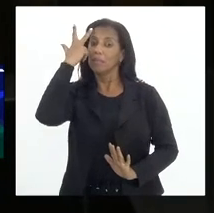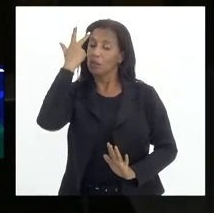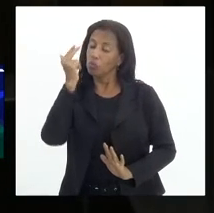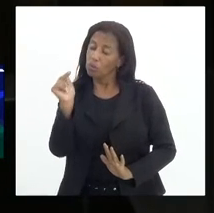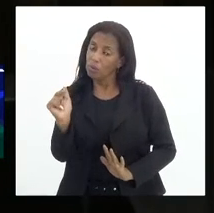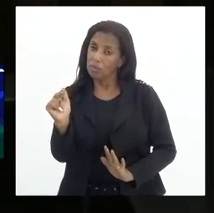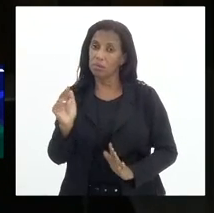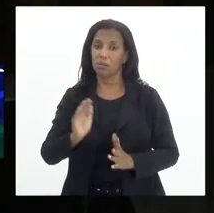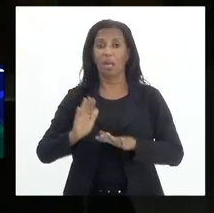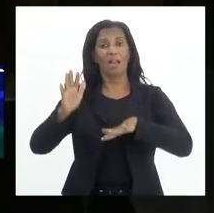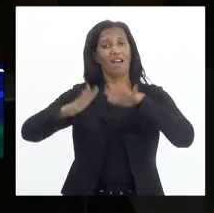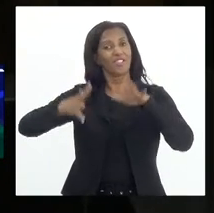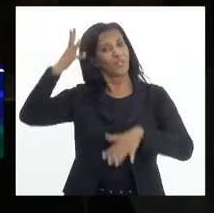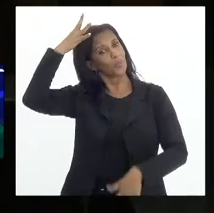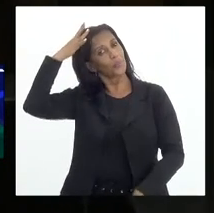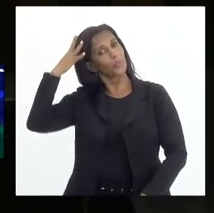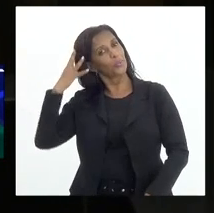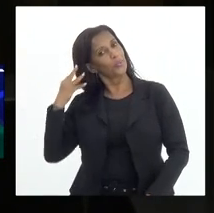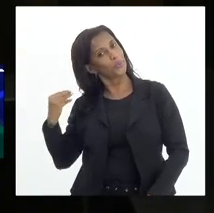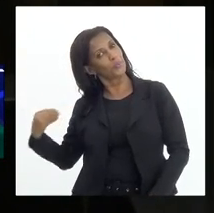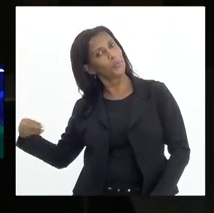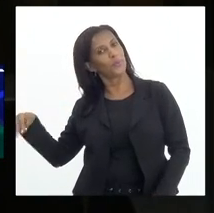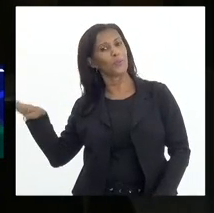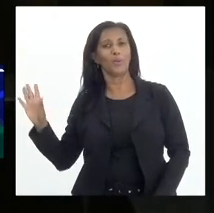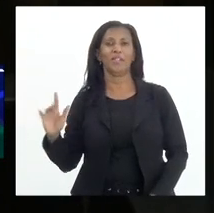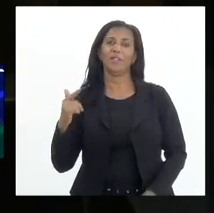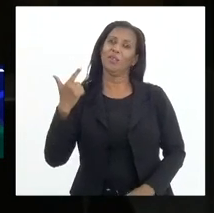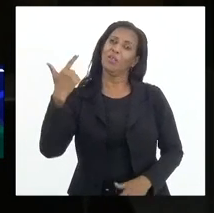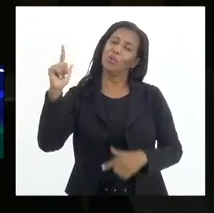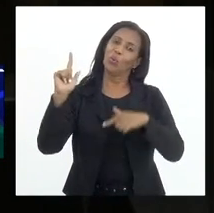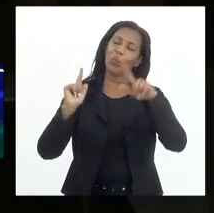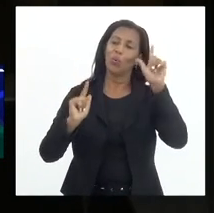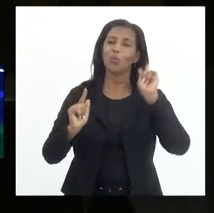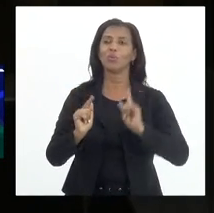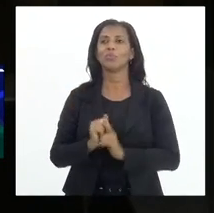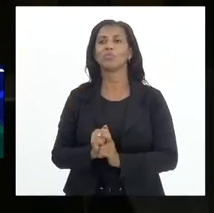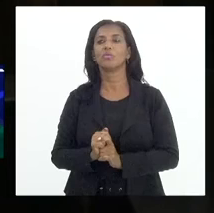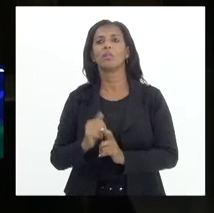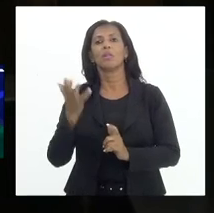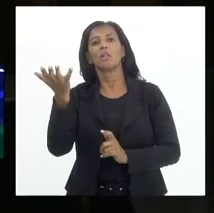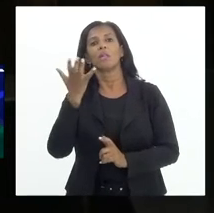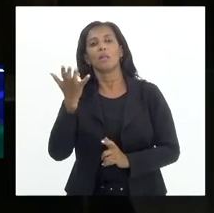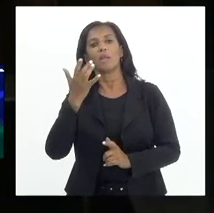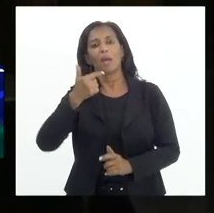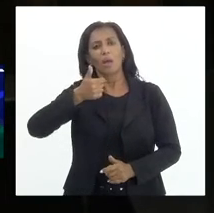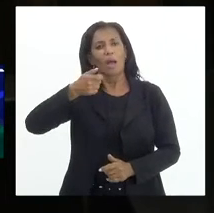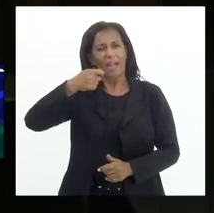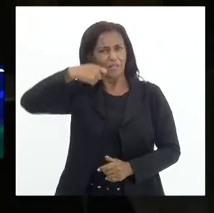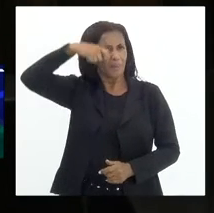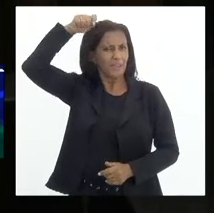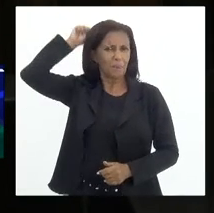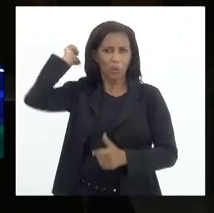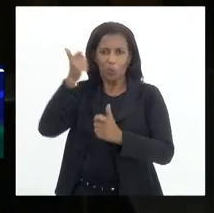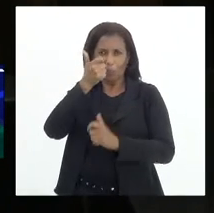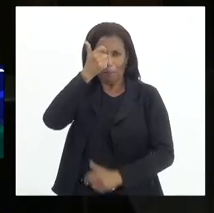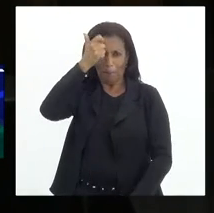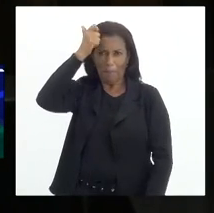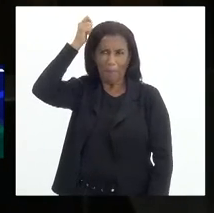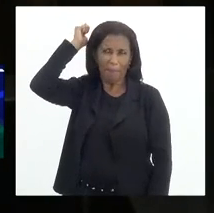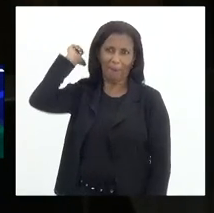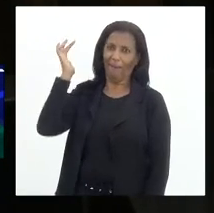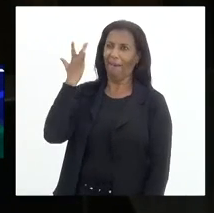vezes, os leva embora. E outros optam até mesmo por raspar a cabeça.